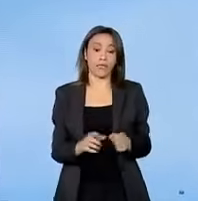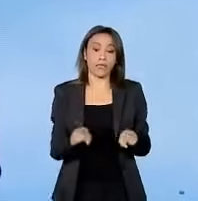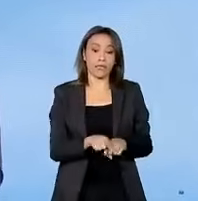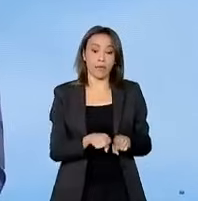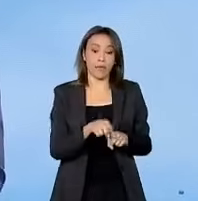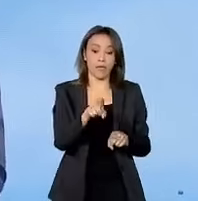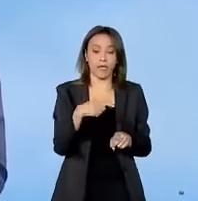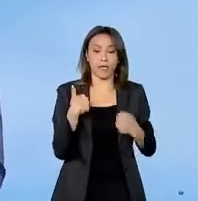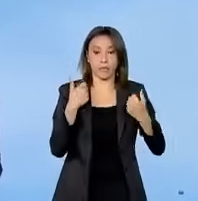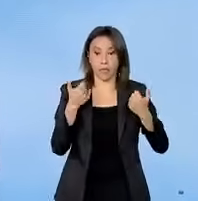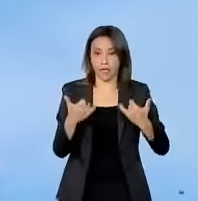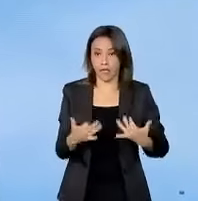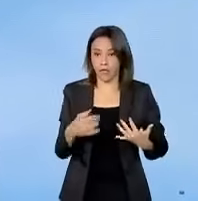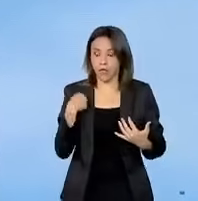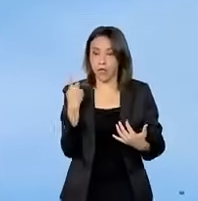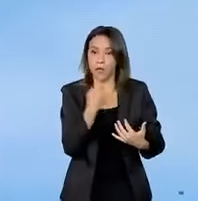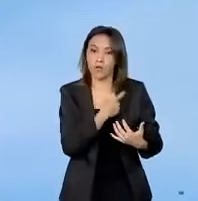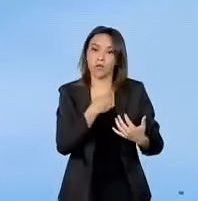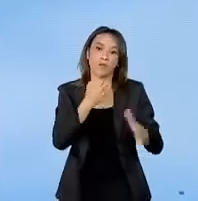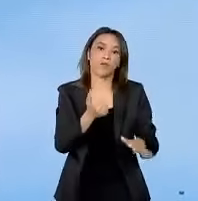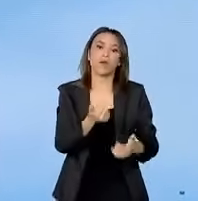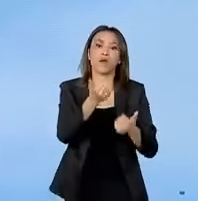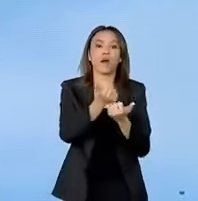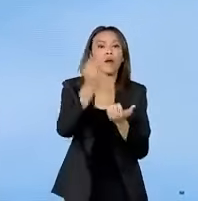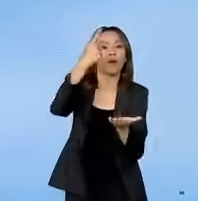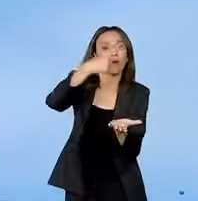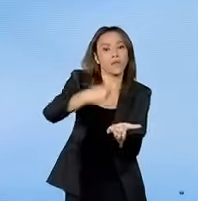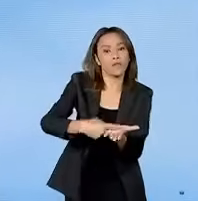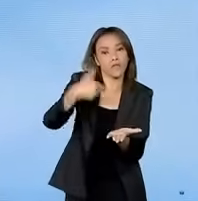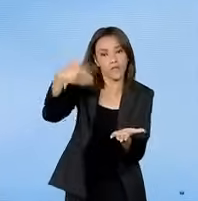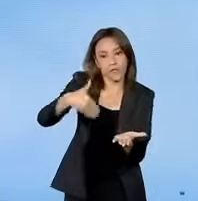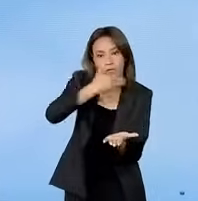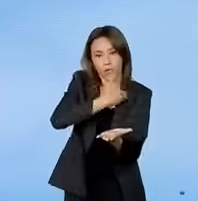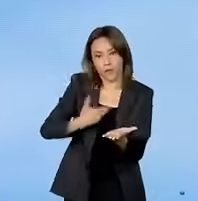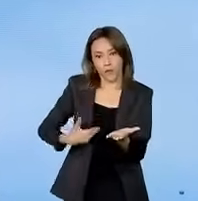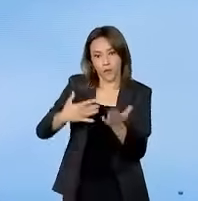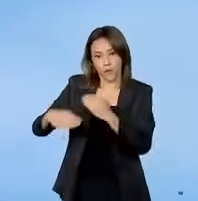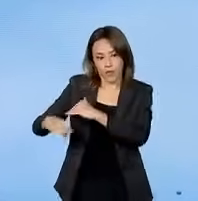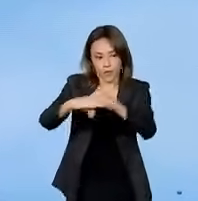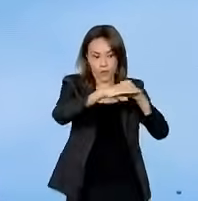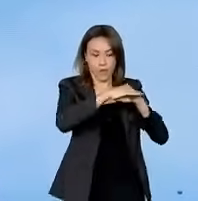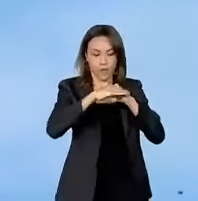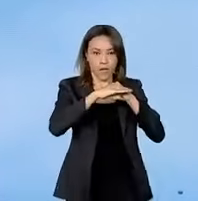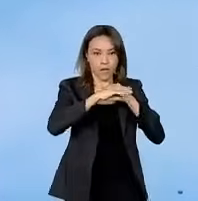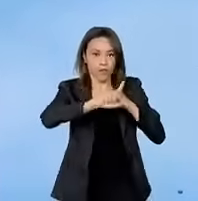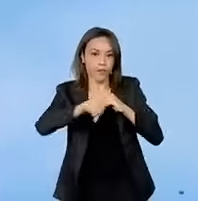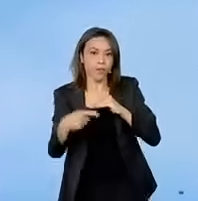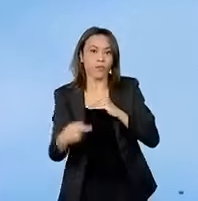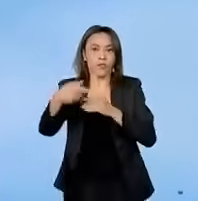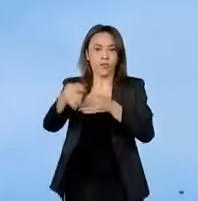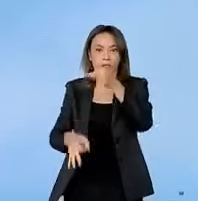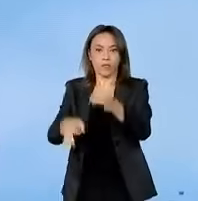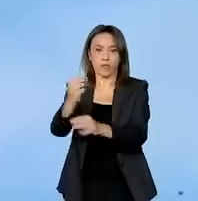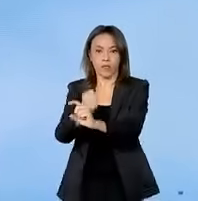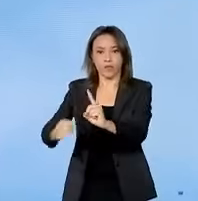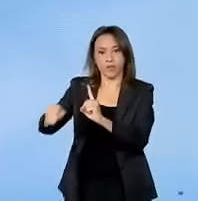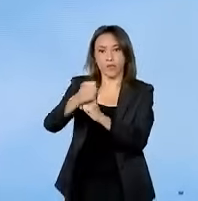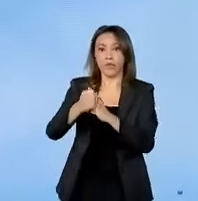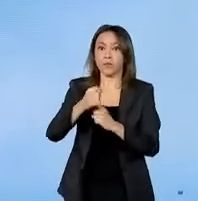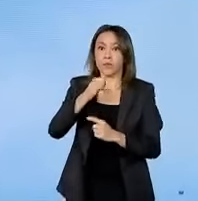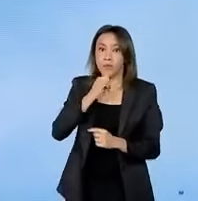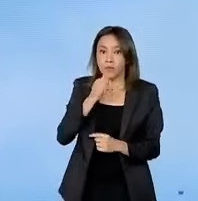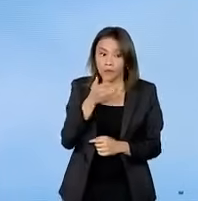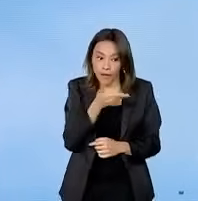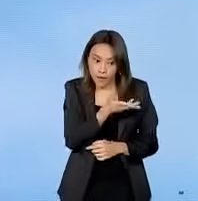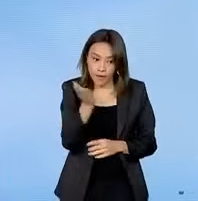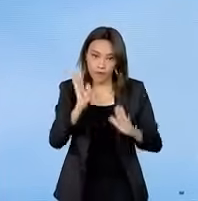reforçando o compromisso deste governo com a igualdade e a justiça social. Assim foram priorizadas aquelas moradias